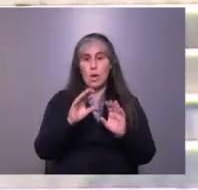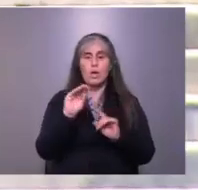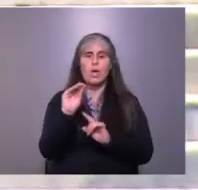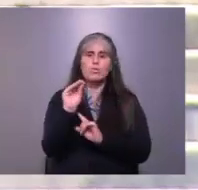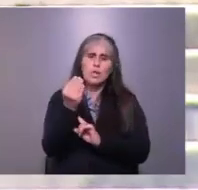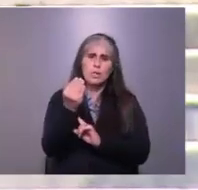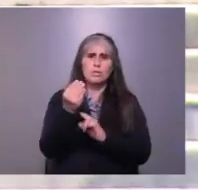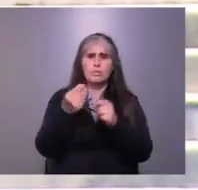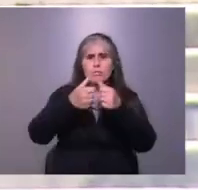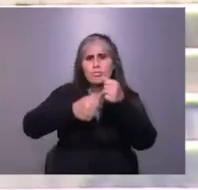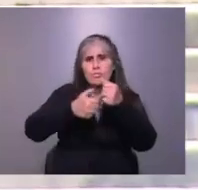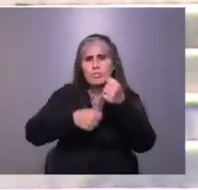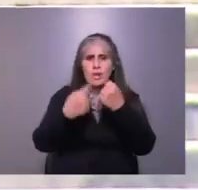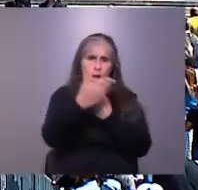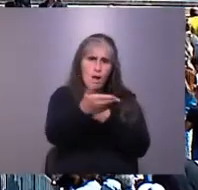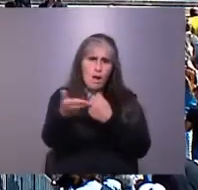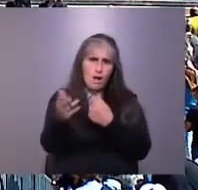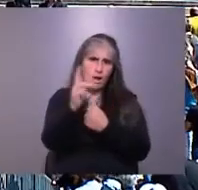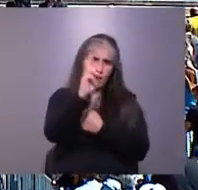que tenhais convosco.